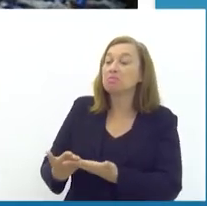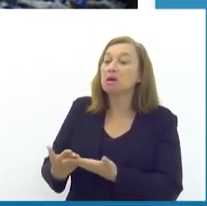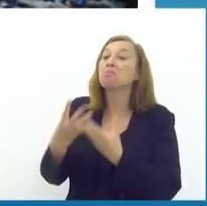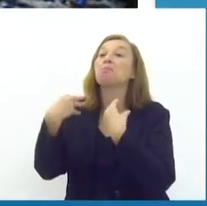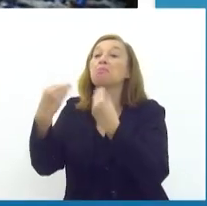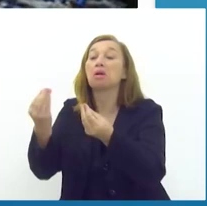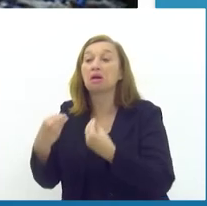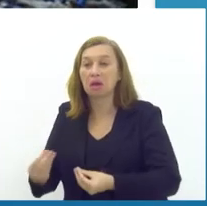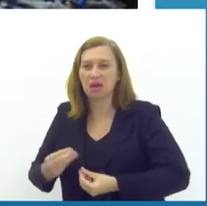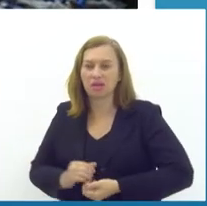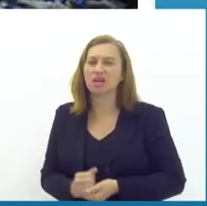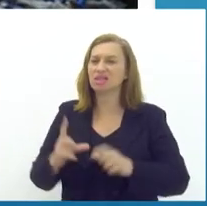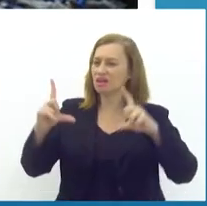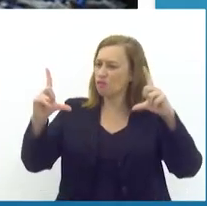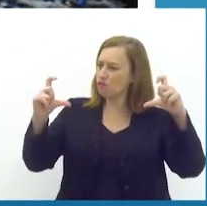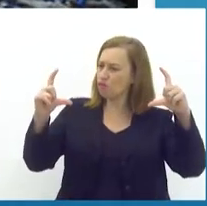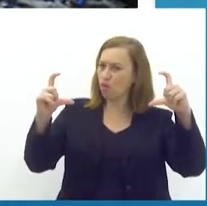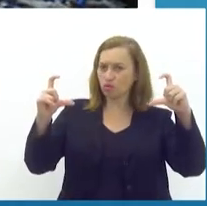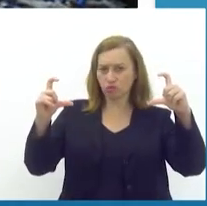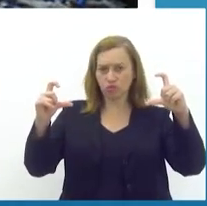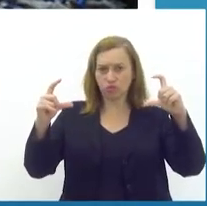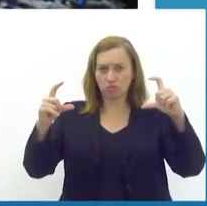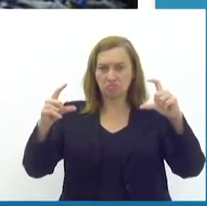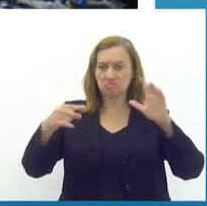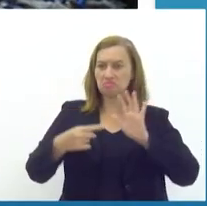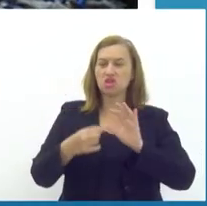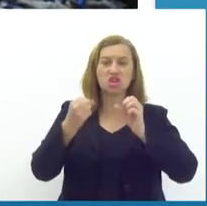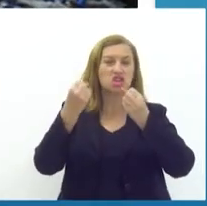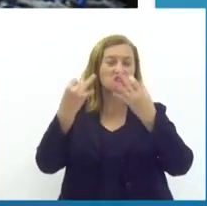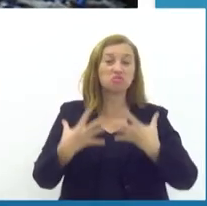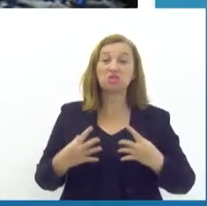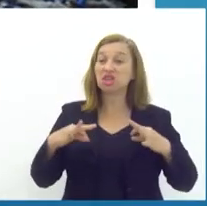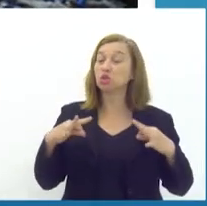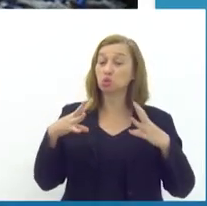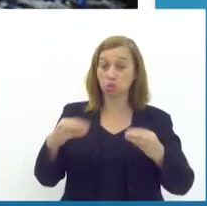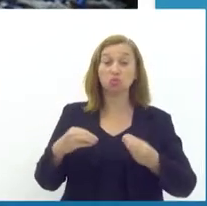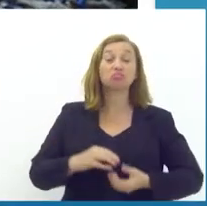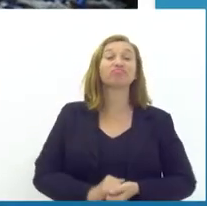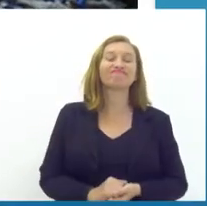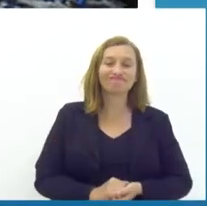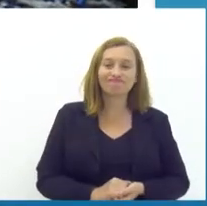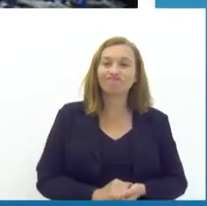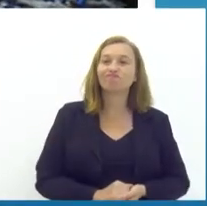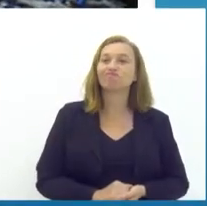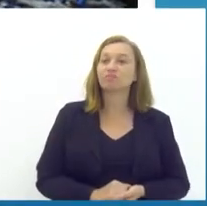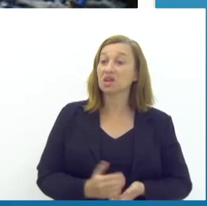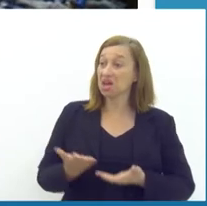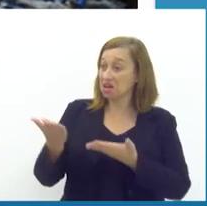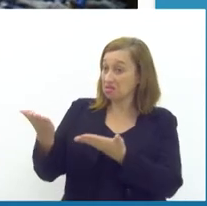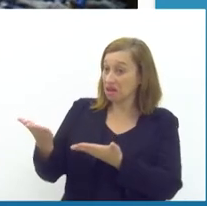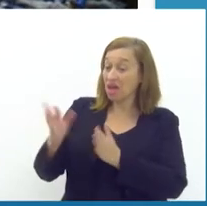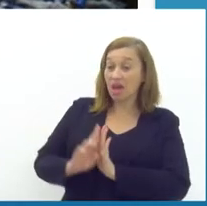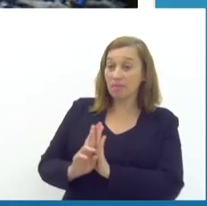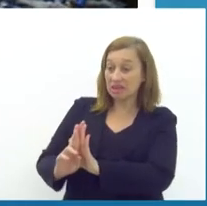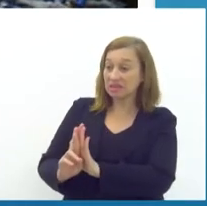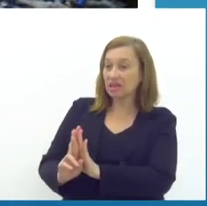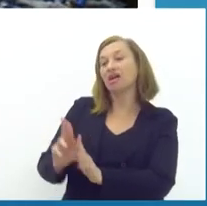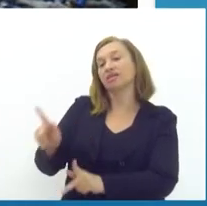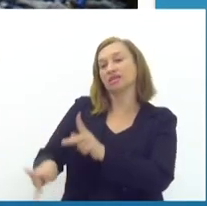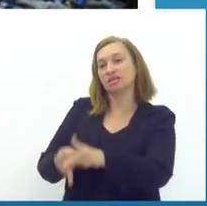Ótica essa foto fala por mais de mil palavras a esse povo a essa população